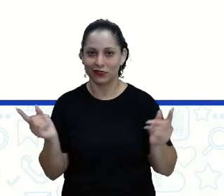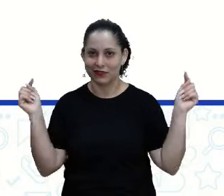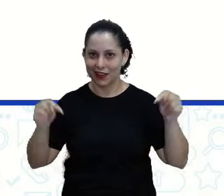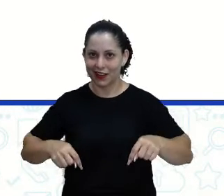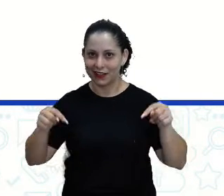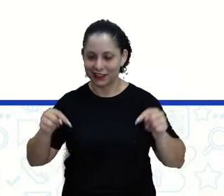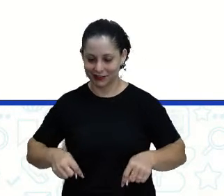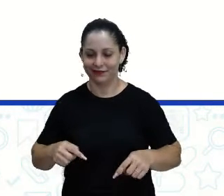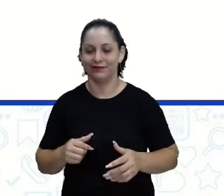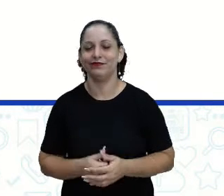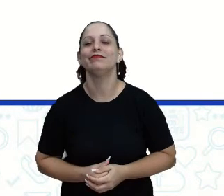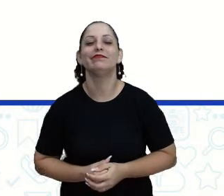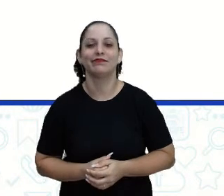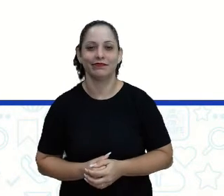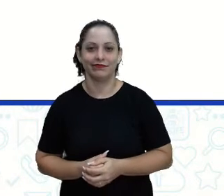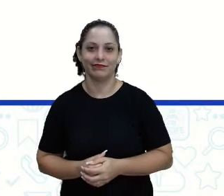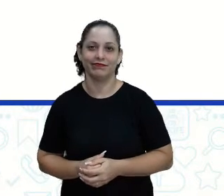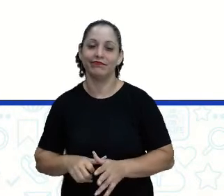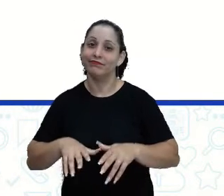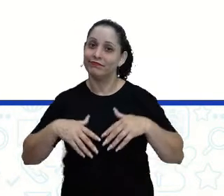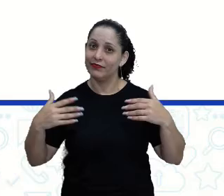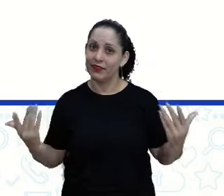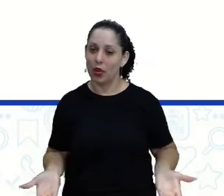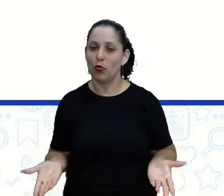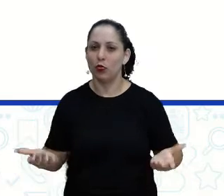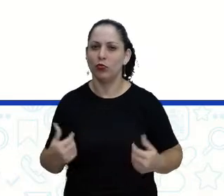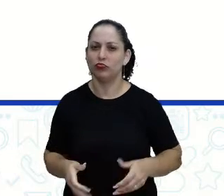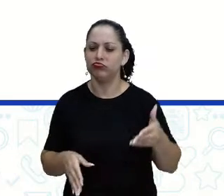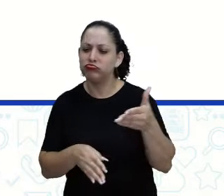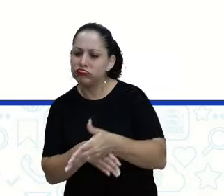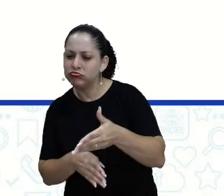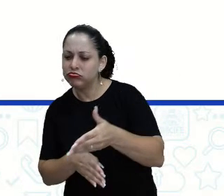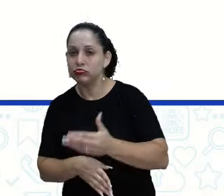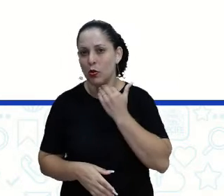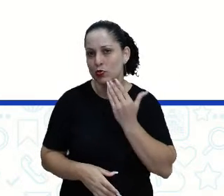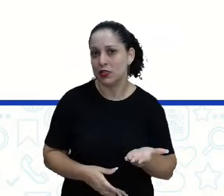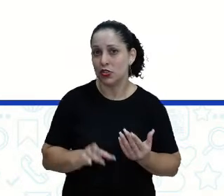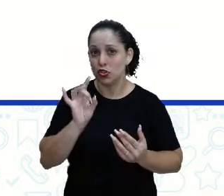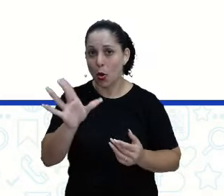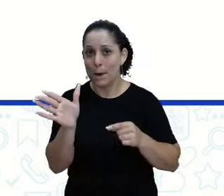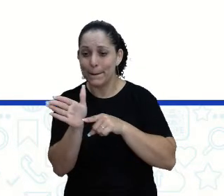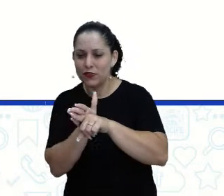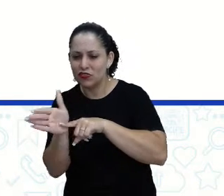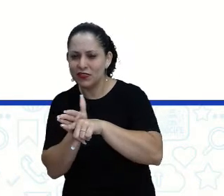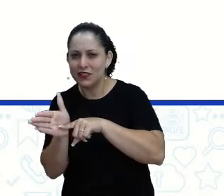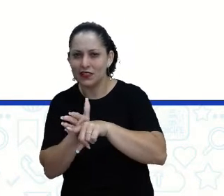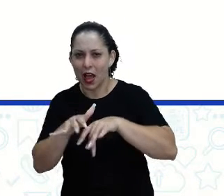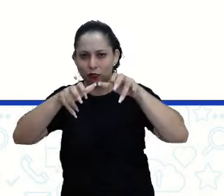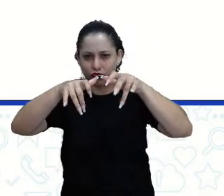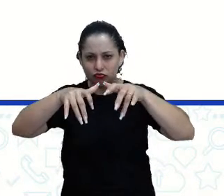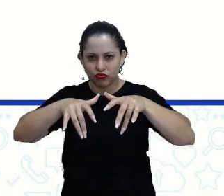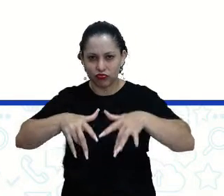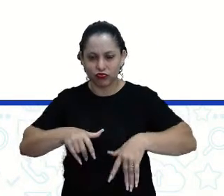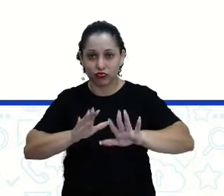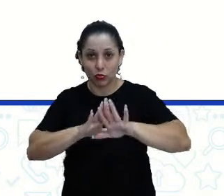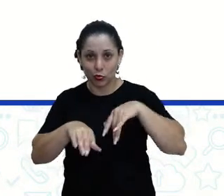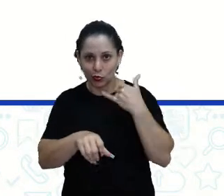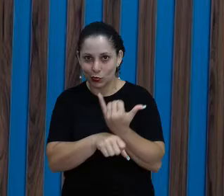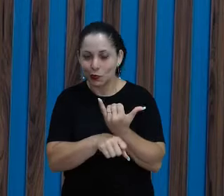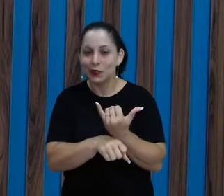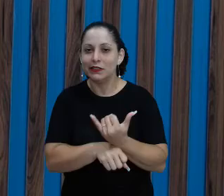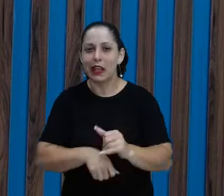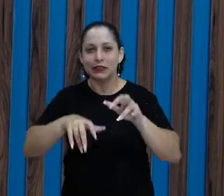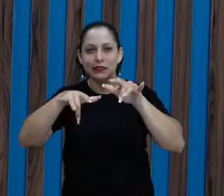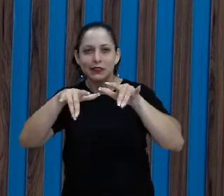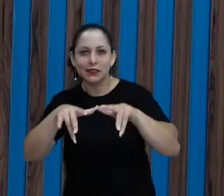do nosso horário, tá bom? Então, se não tiver como acessar o QR Code, é só pesquisar lá na barra de pesquisa do YouTube, né? Vai lá